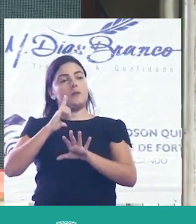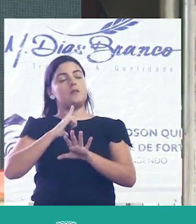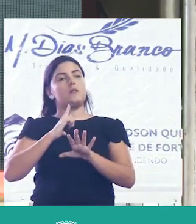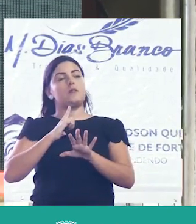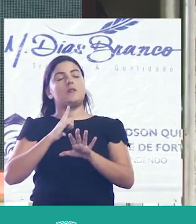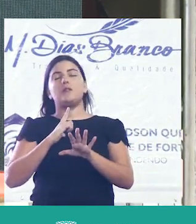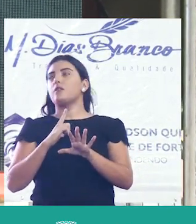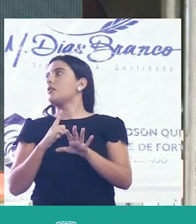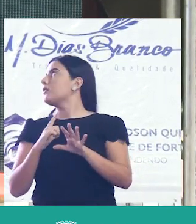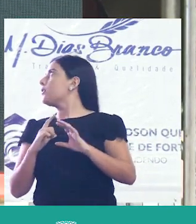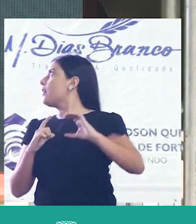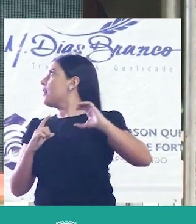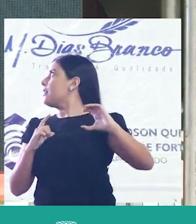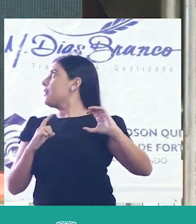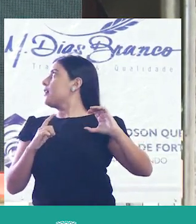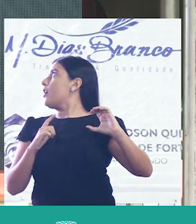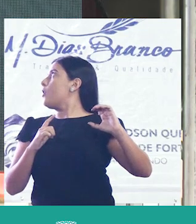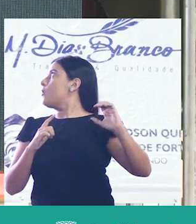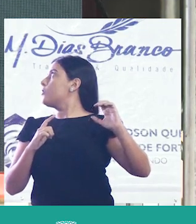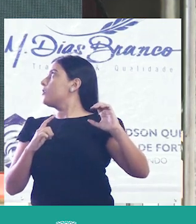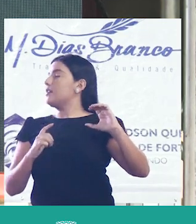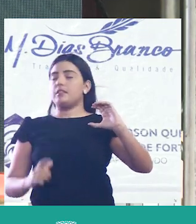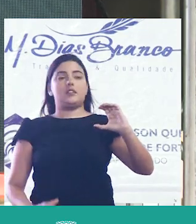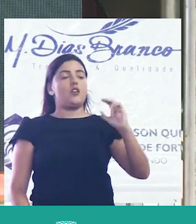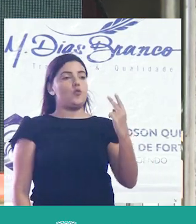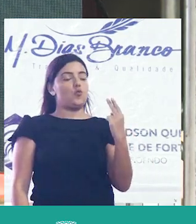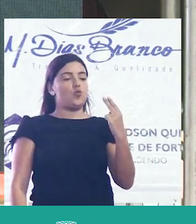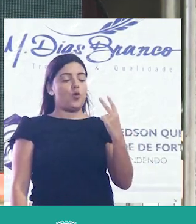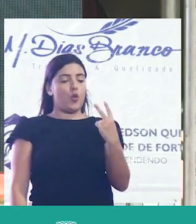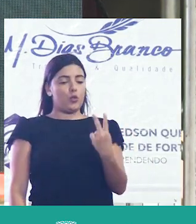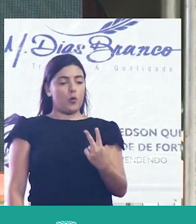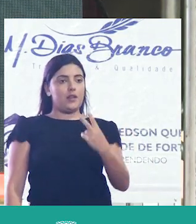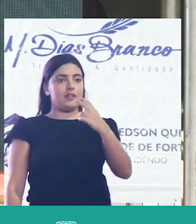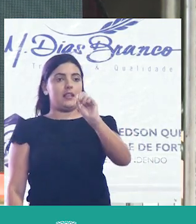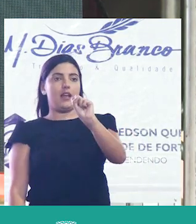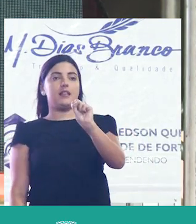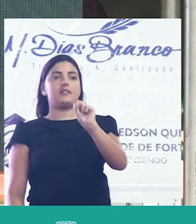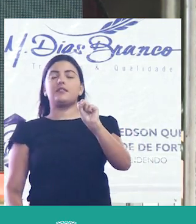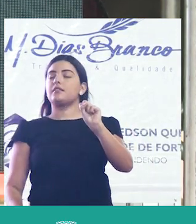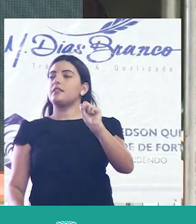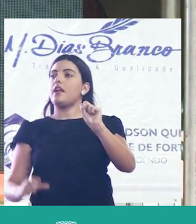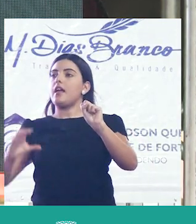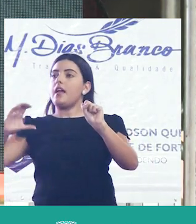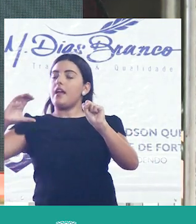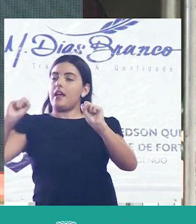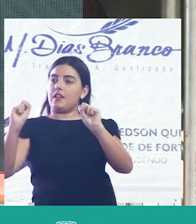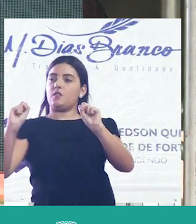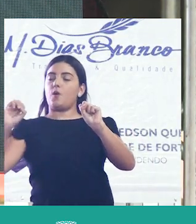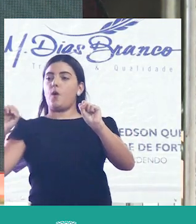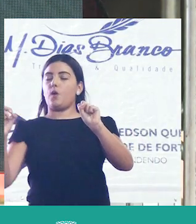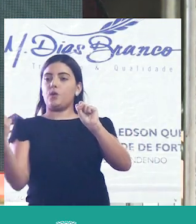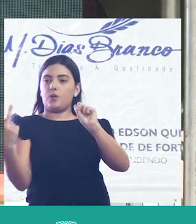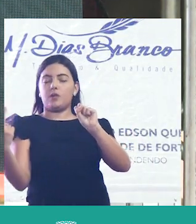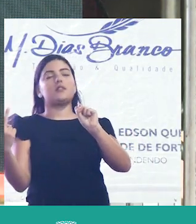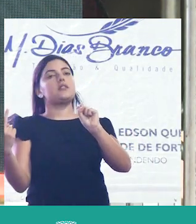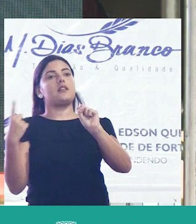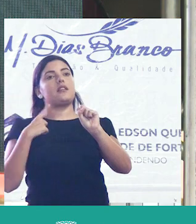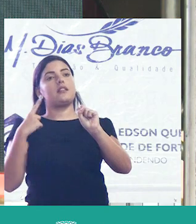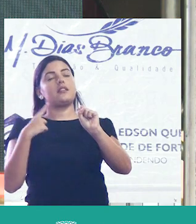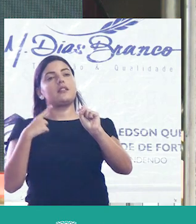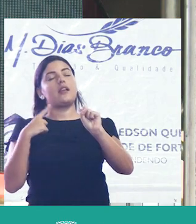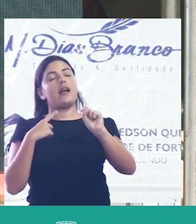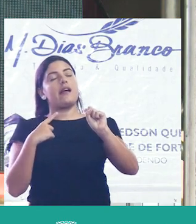problema são a calcocita, Cu2S, e o SO2. A questão me deu a massa